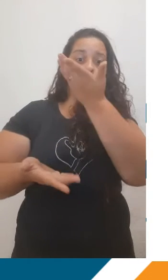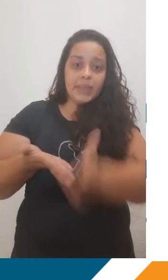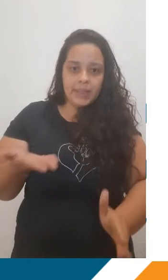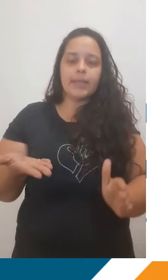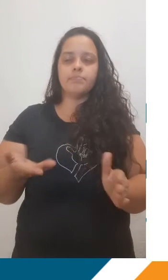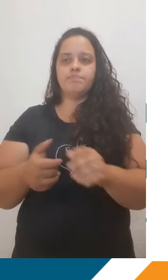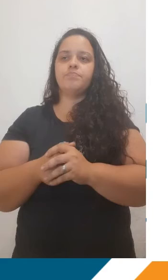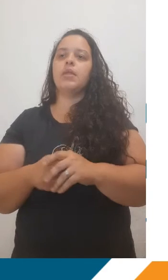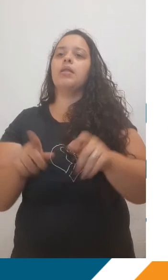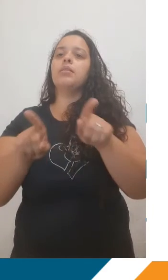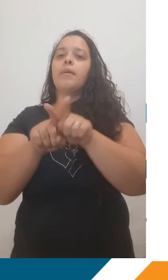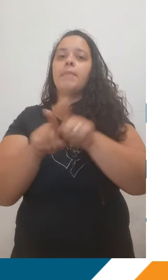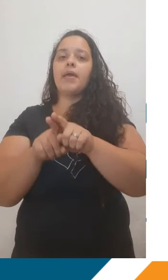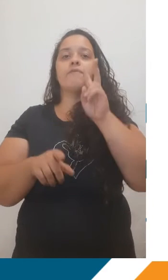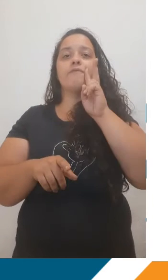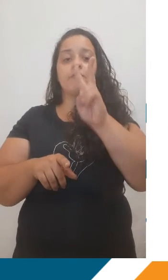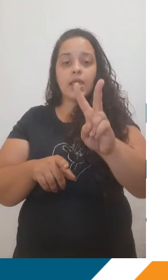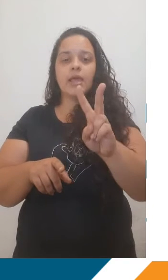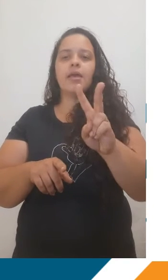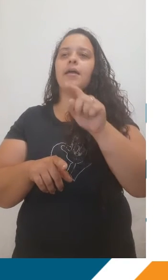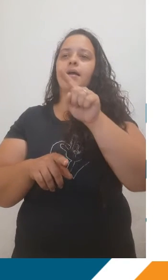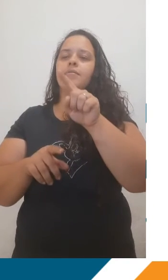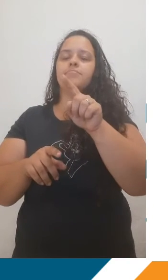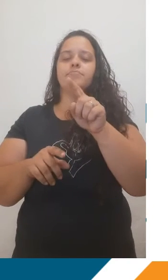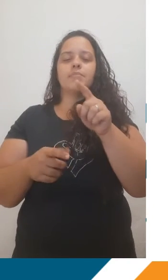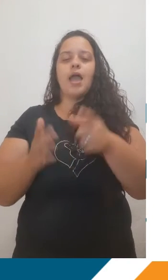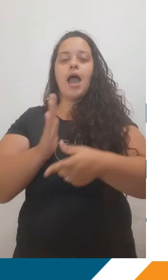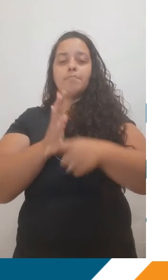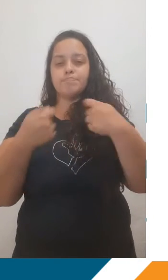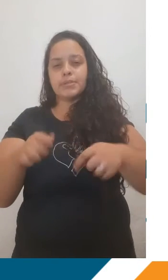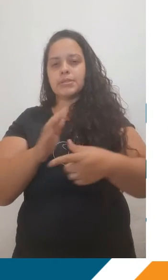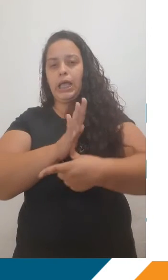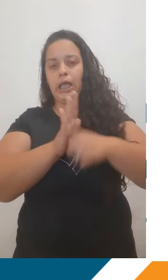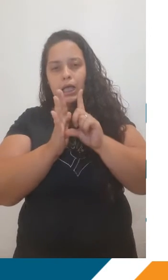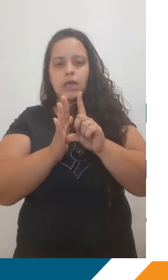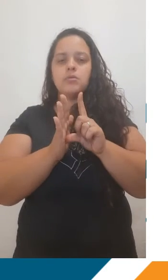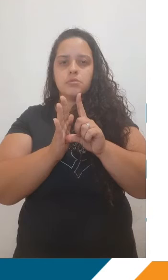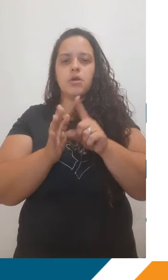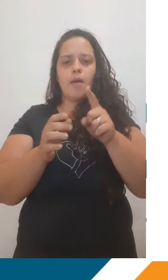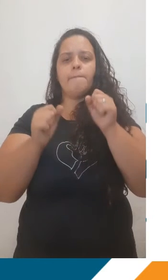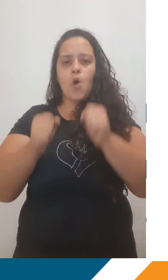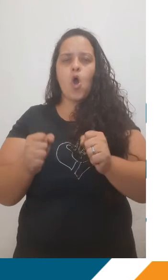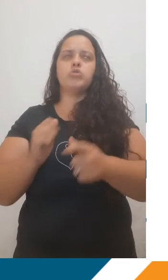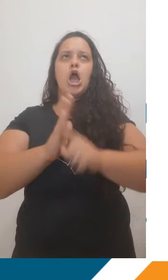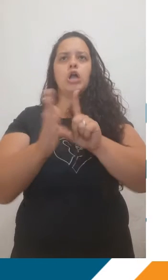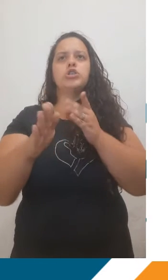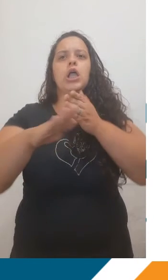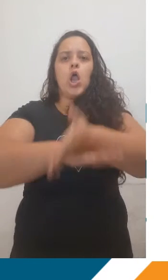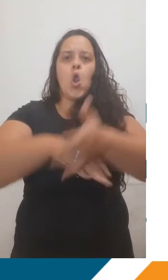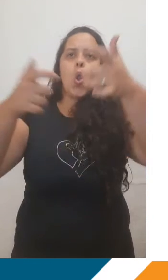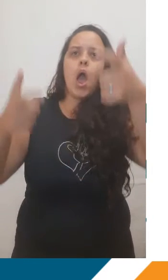Bom, definir o deslocamento é também trabalhar com uma certa antecipação. Você já pode ir até o local